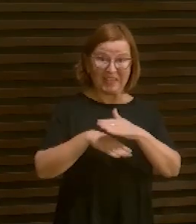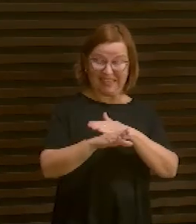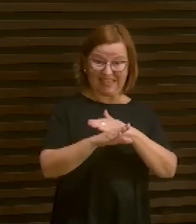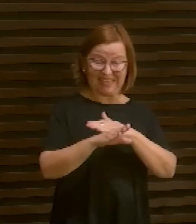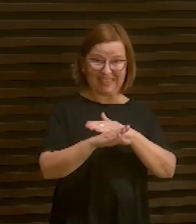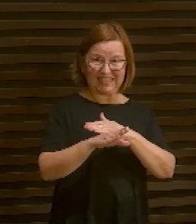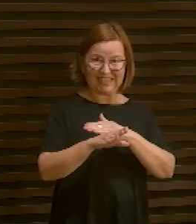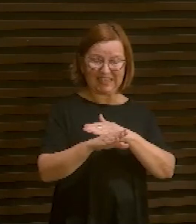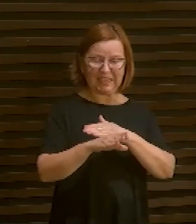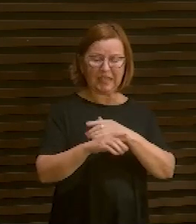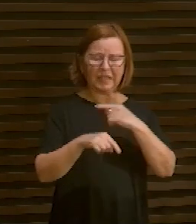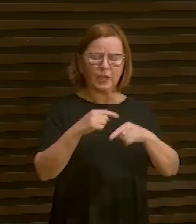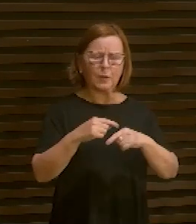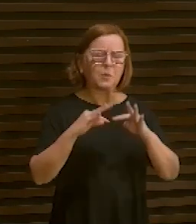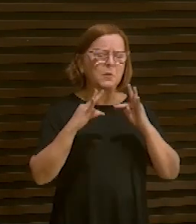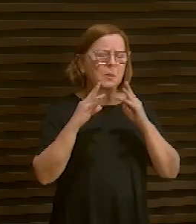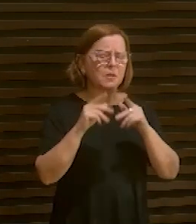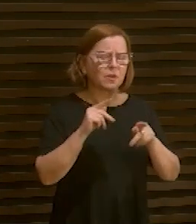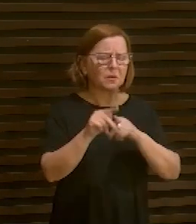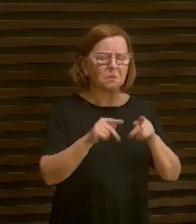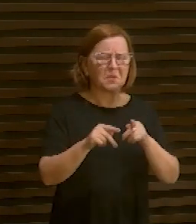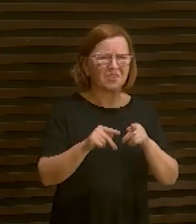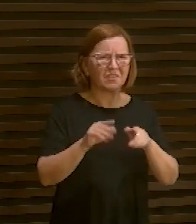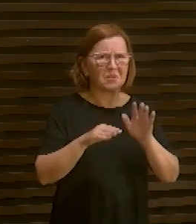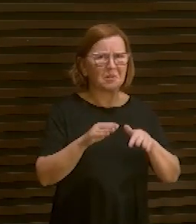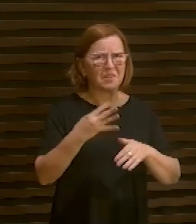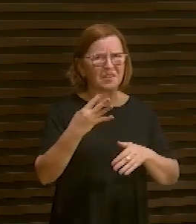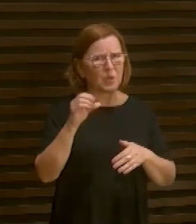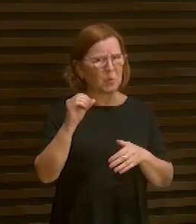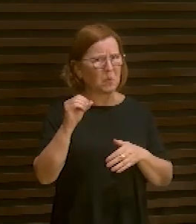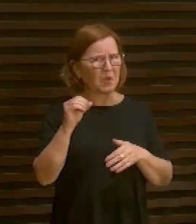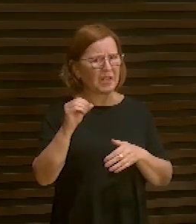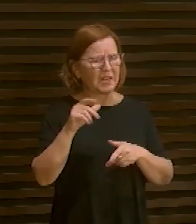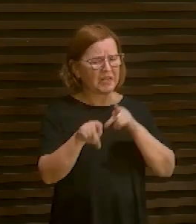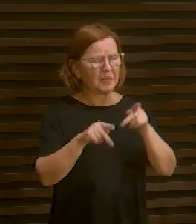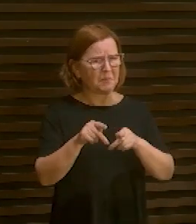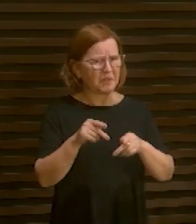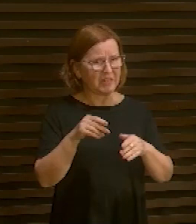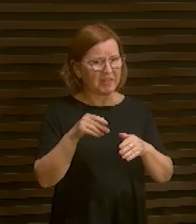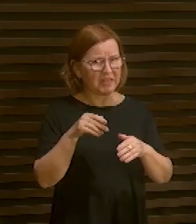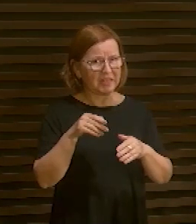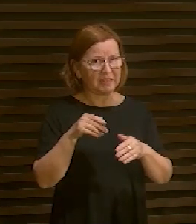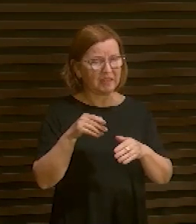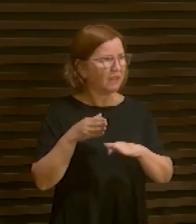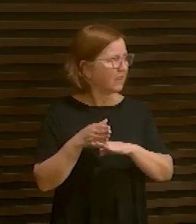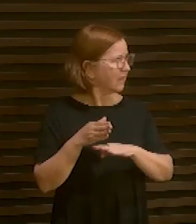depois que todos entraram, eram uns 40 peregrinos lá em Israel, quando você estava nessa vez,